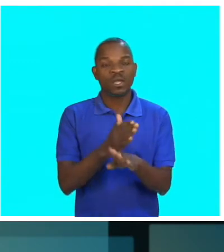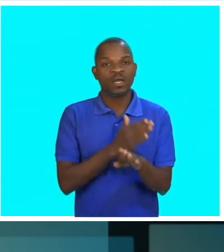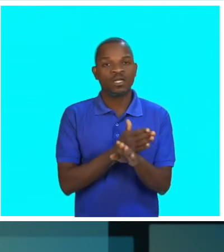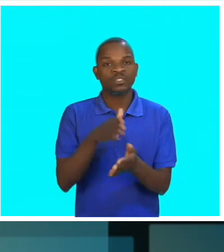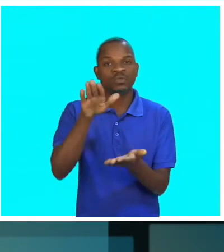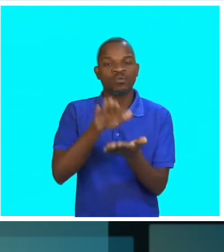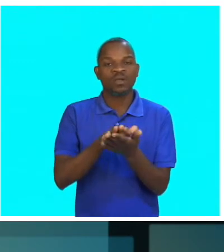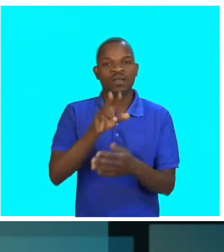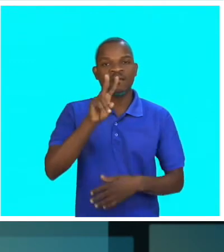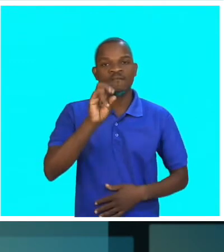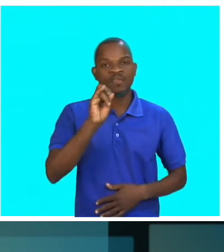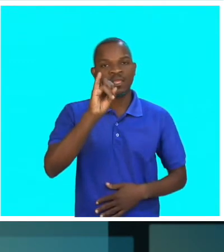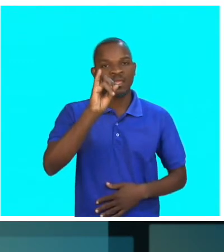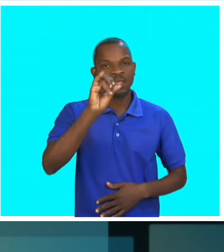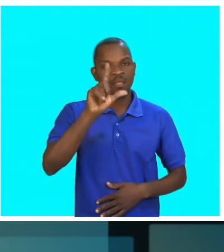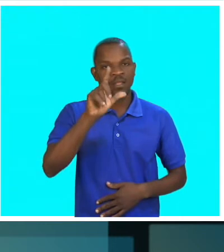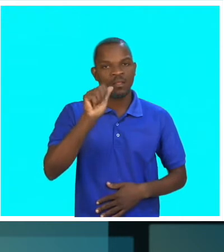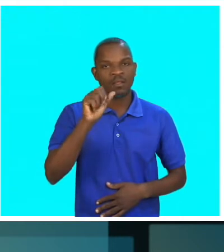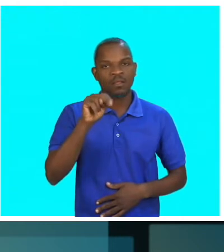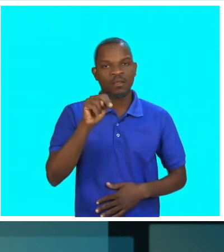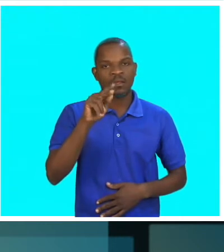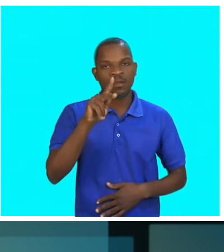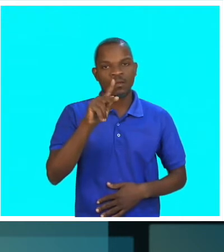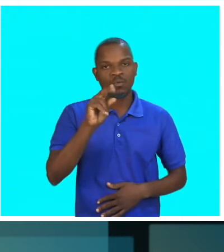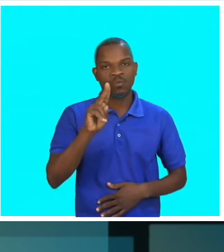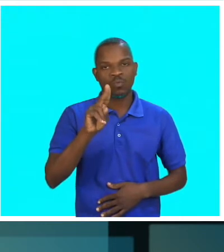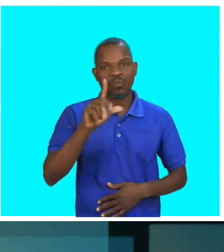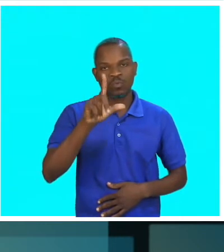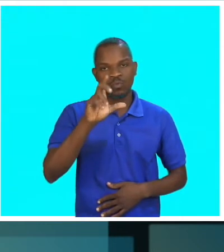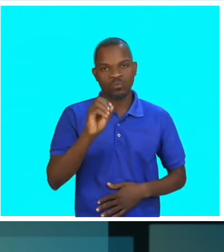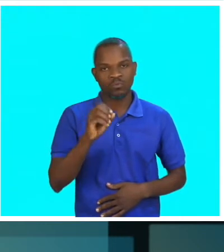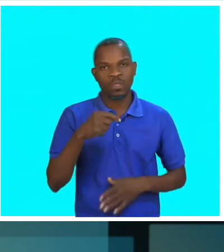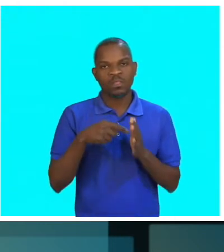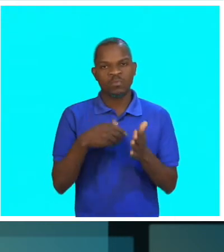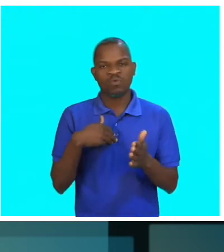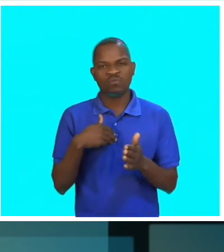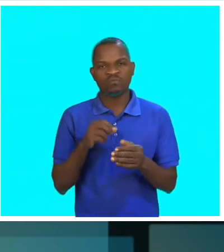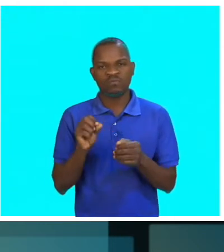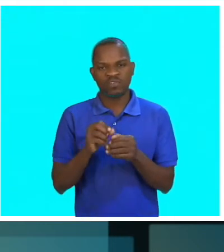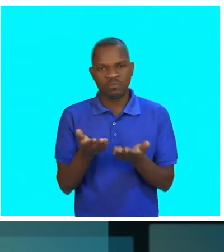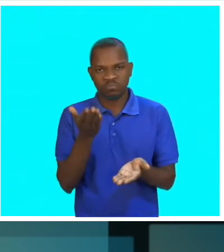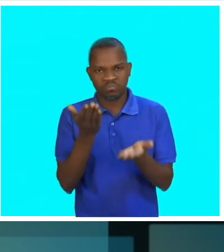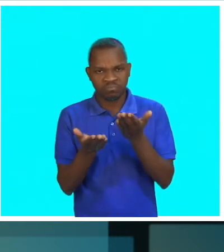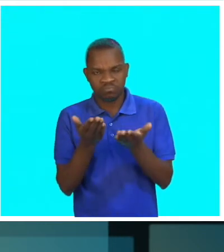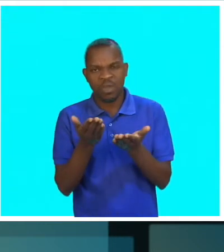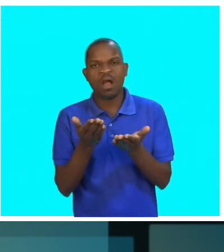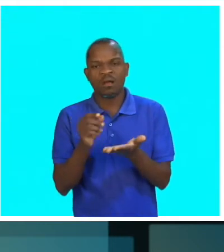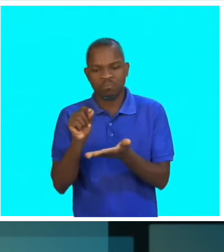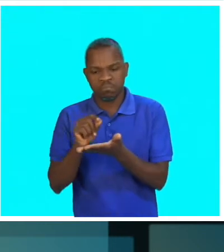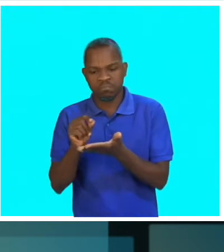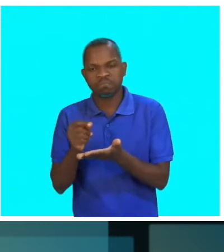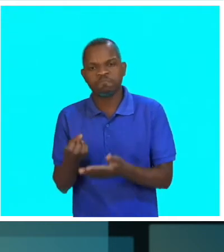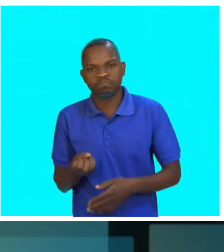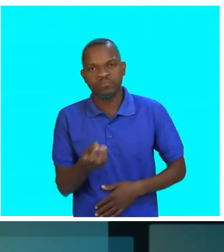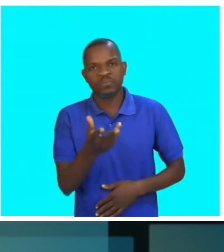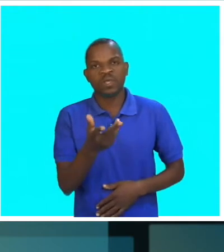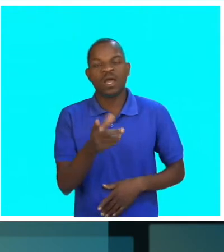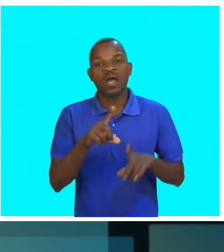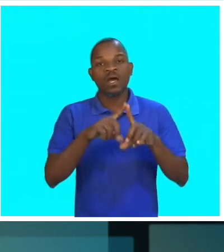eu ia assistir jogos das equipas adversárias que ele ia jogar. Quando eu fazia análise e mandava-lhe aspectos positivos e negativos.